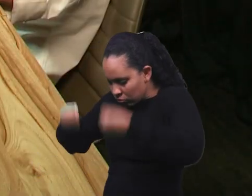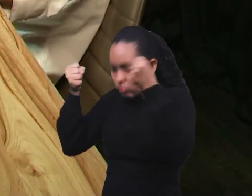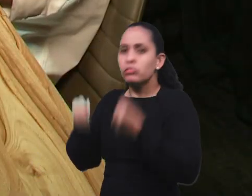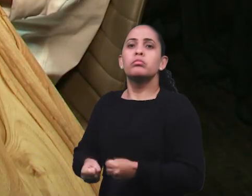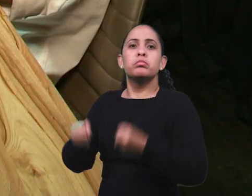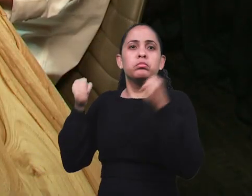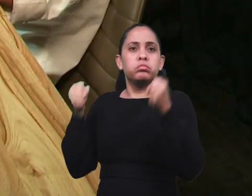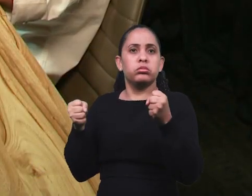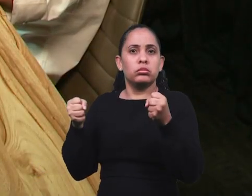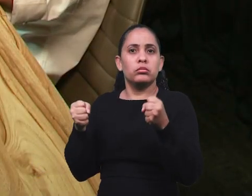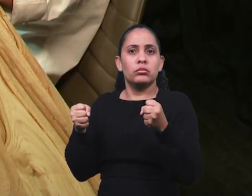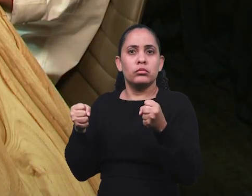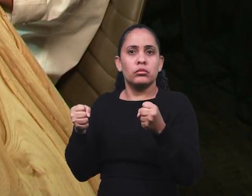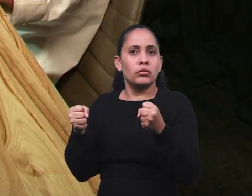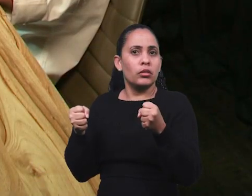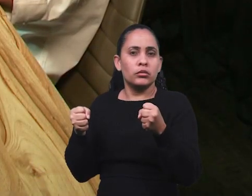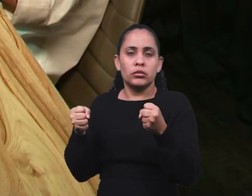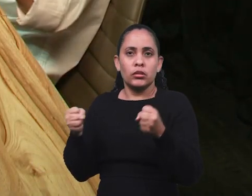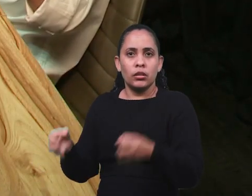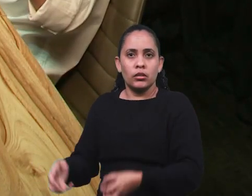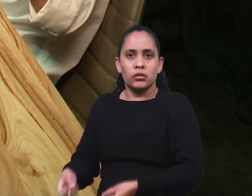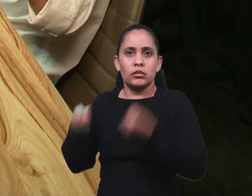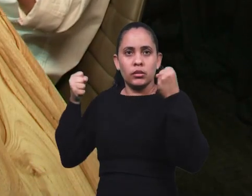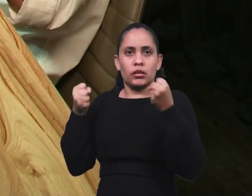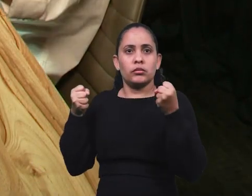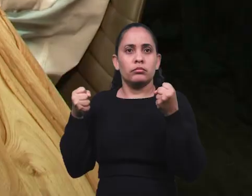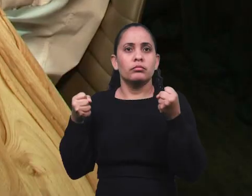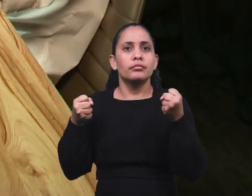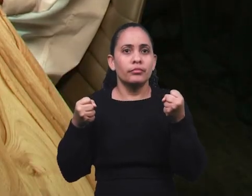O volante, ele não estava mais no carro? Não, saiu assim, na